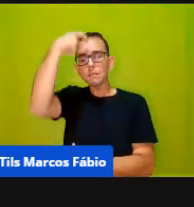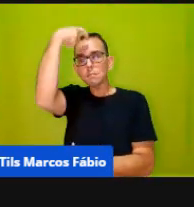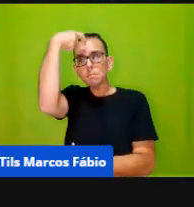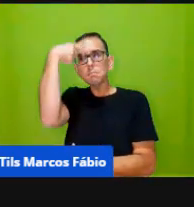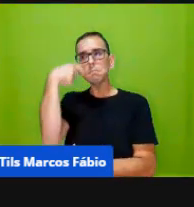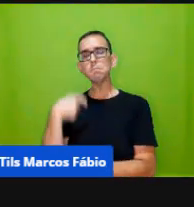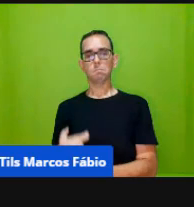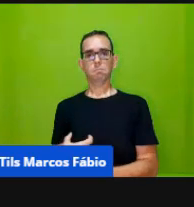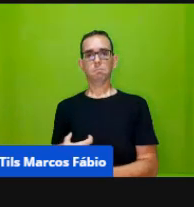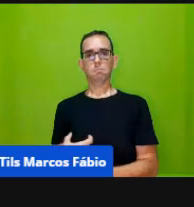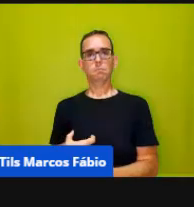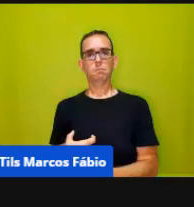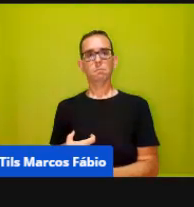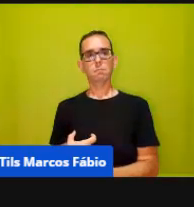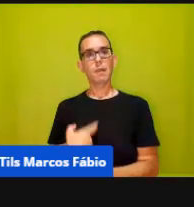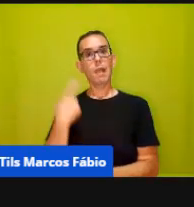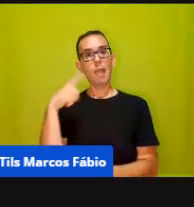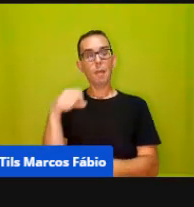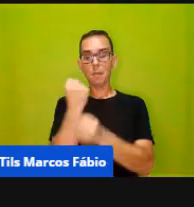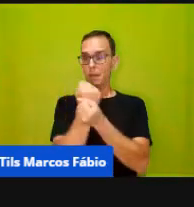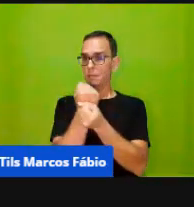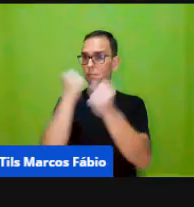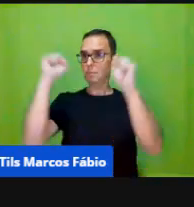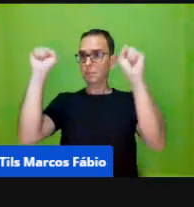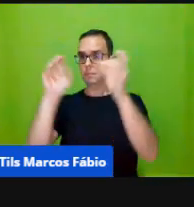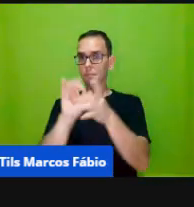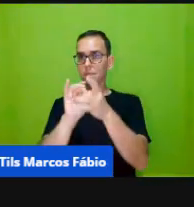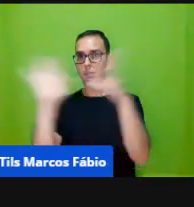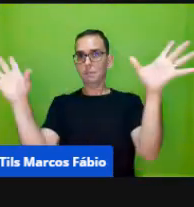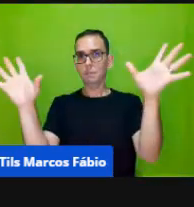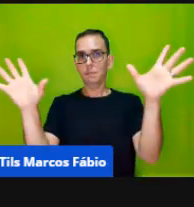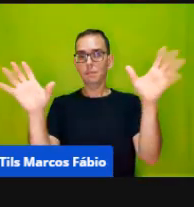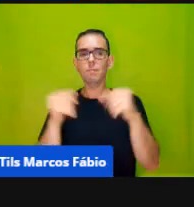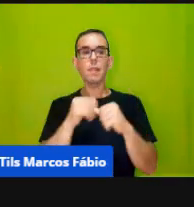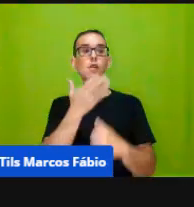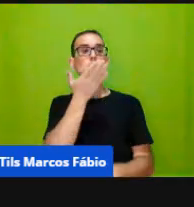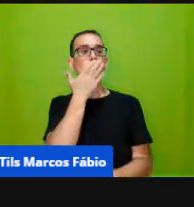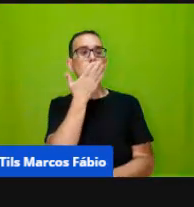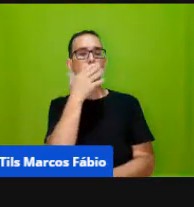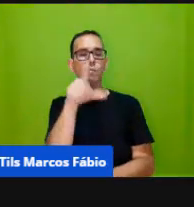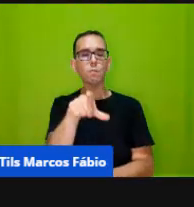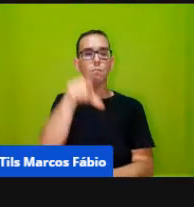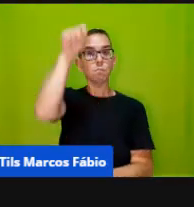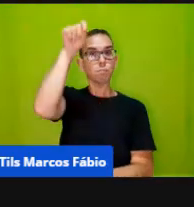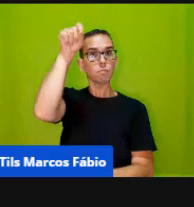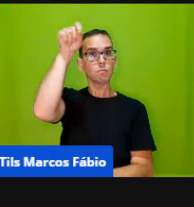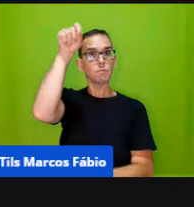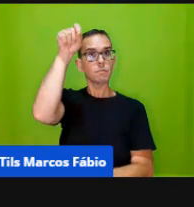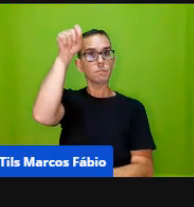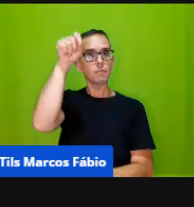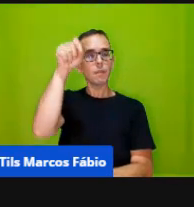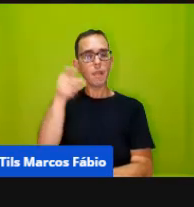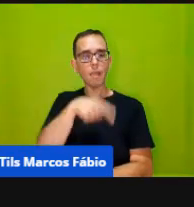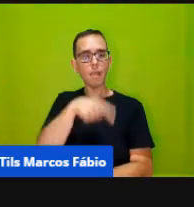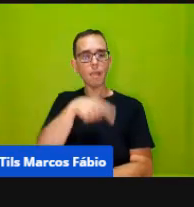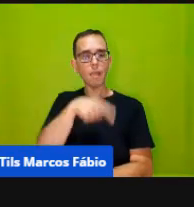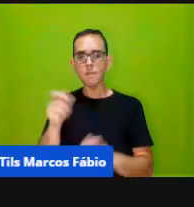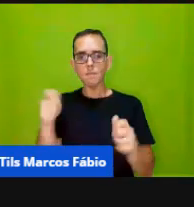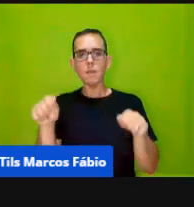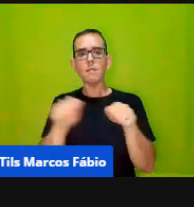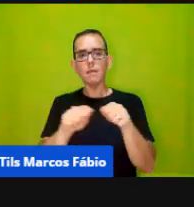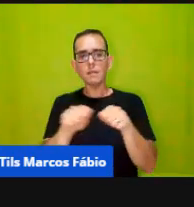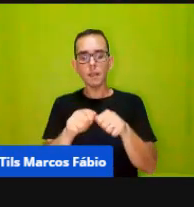né? Essa é uma liberdade da cidadania, a escolha, eles estão exercendo muito mais do que